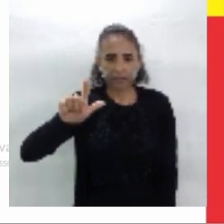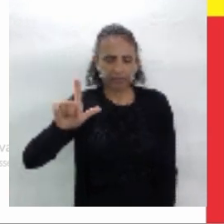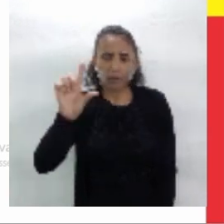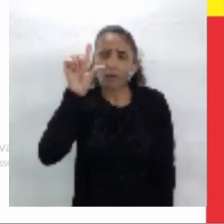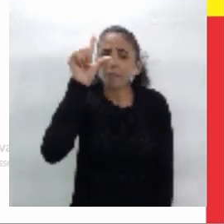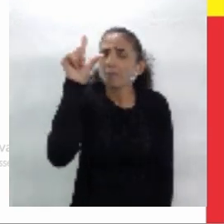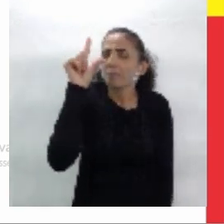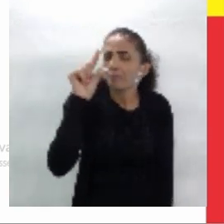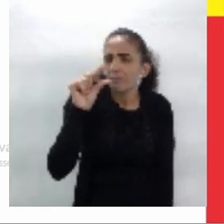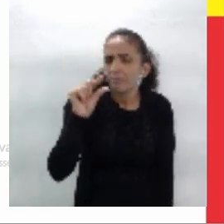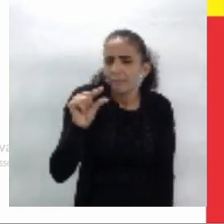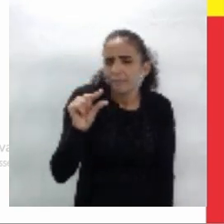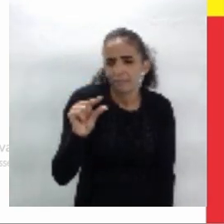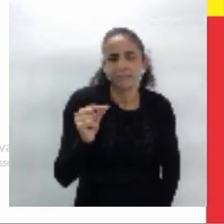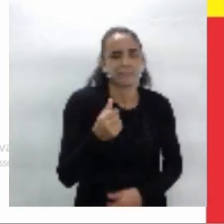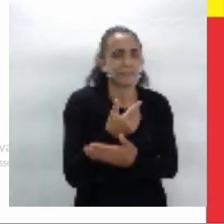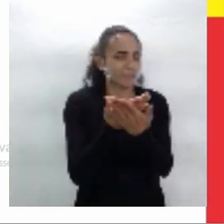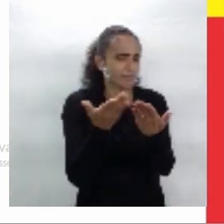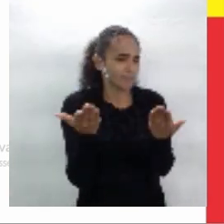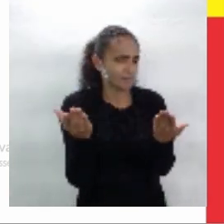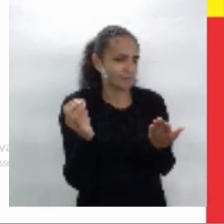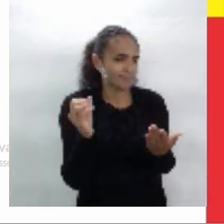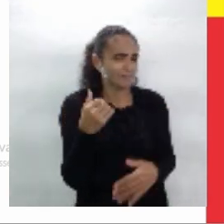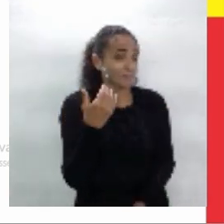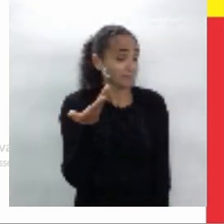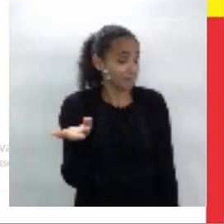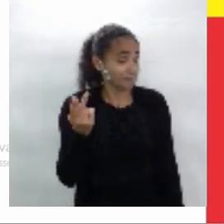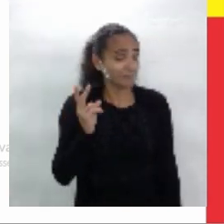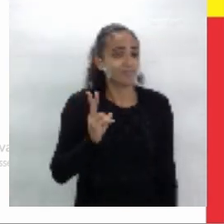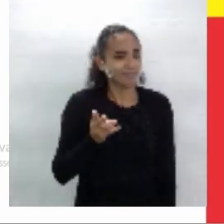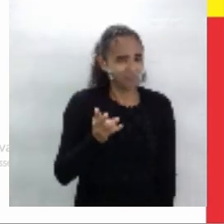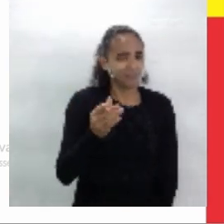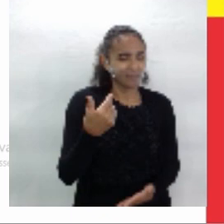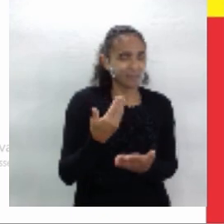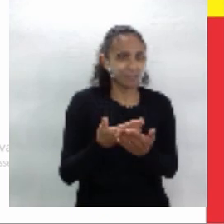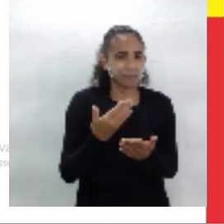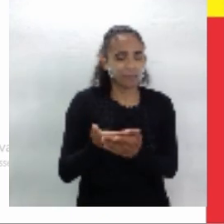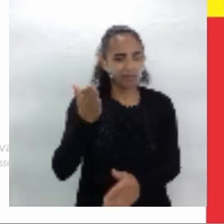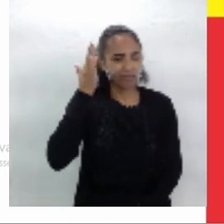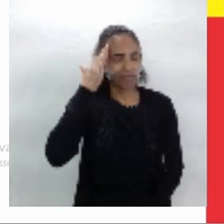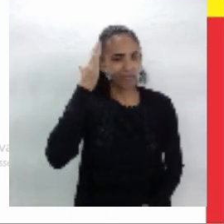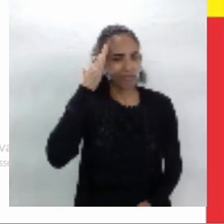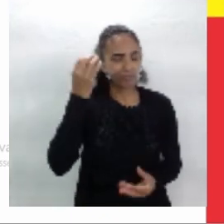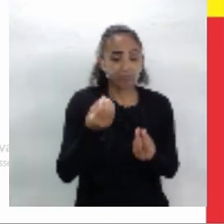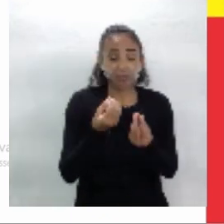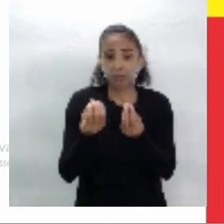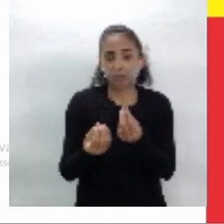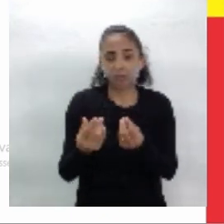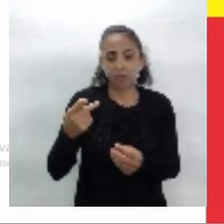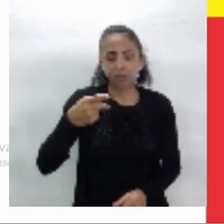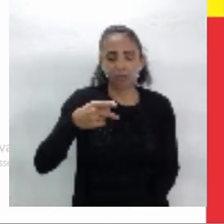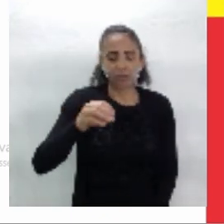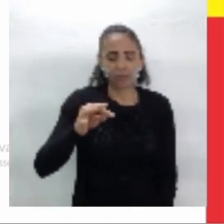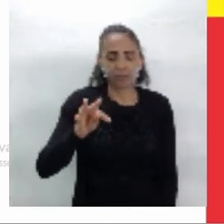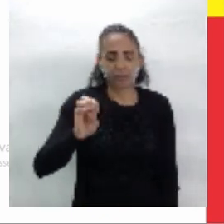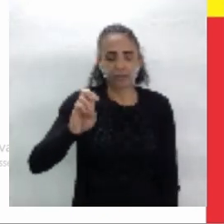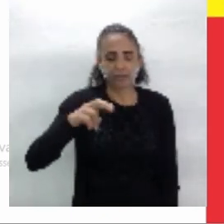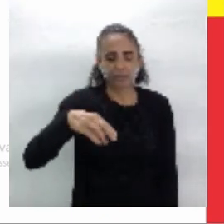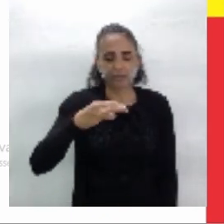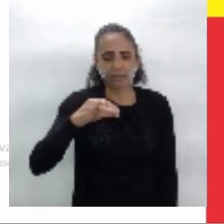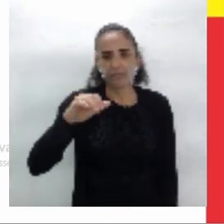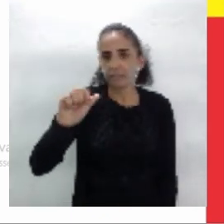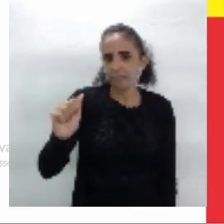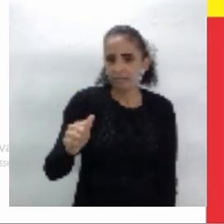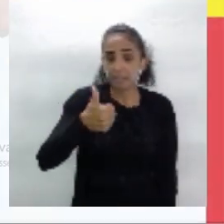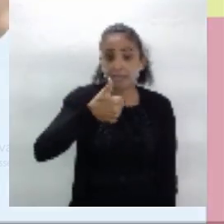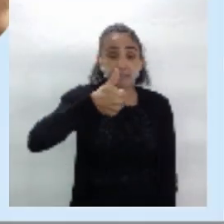centímetro aproximadamente. Beleza? Então, vamos entender agora a potência de 10. Então, ó, qual é a